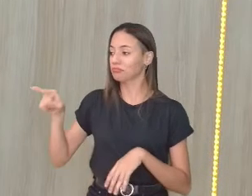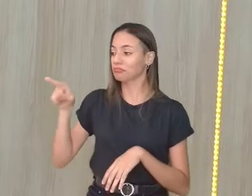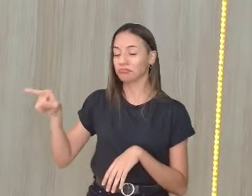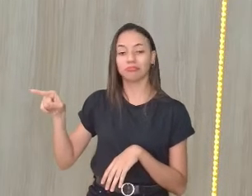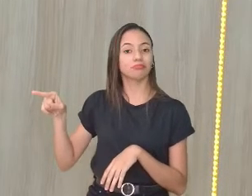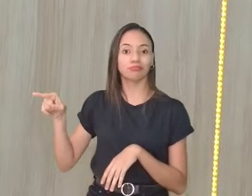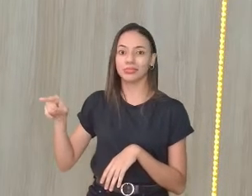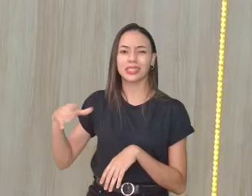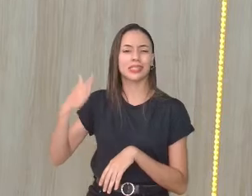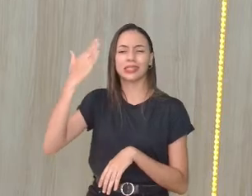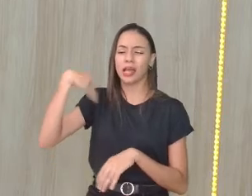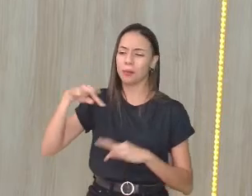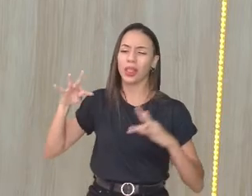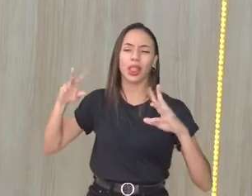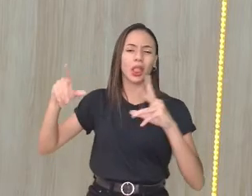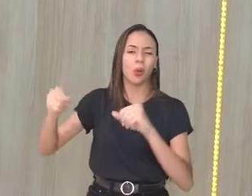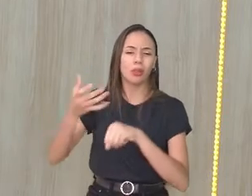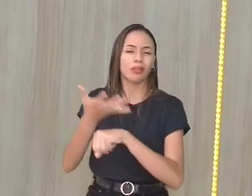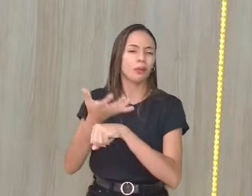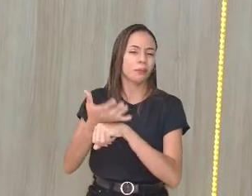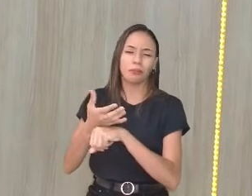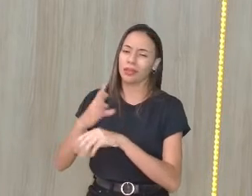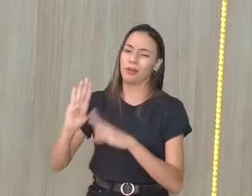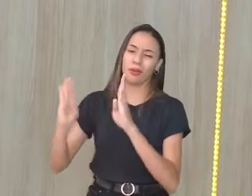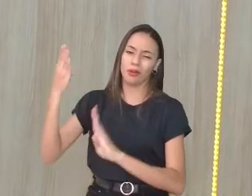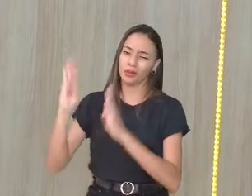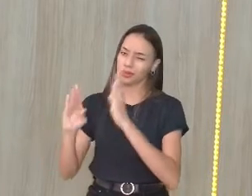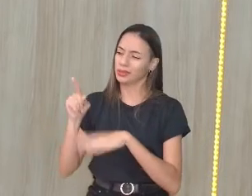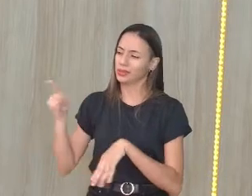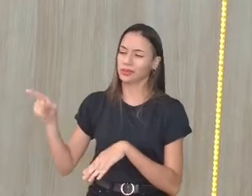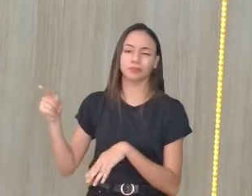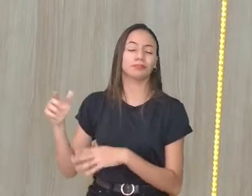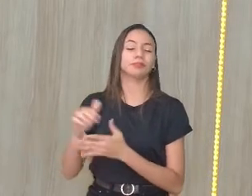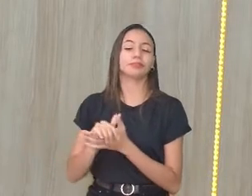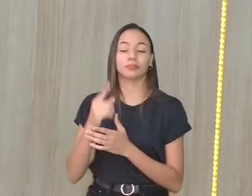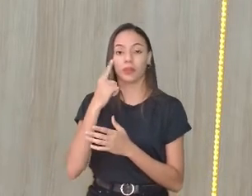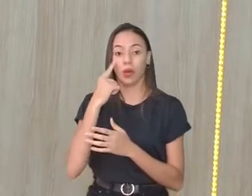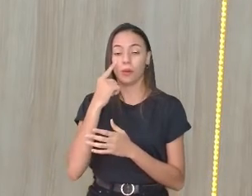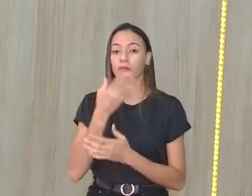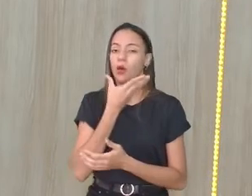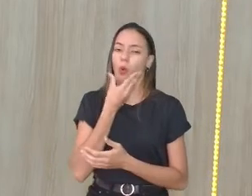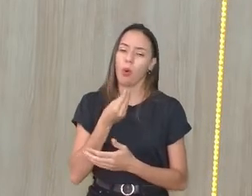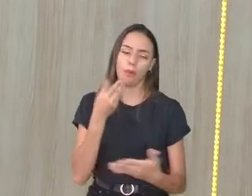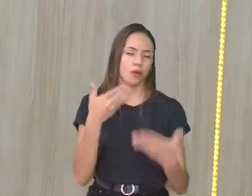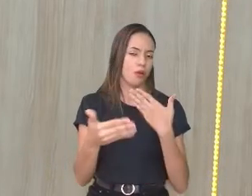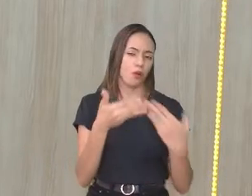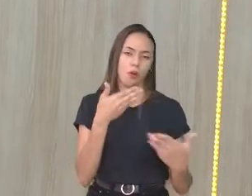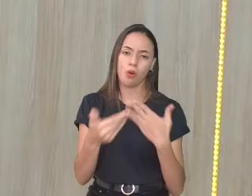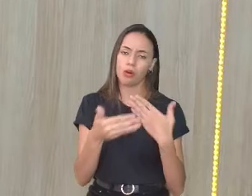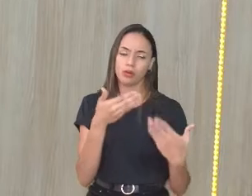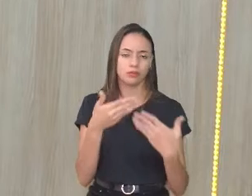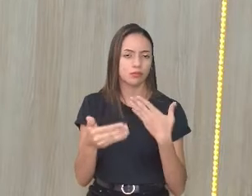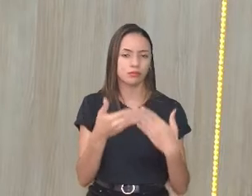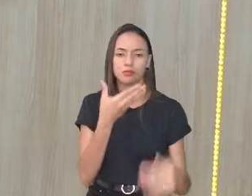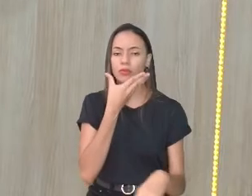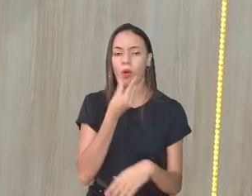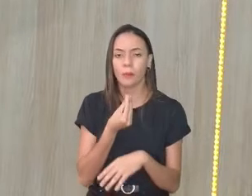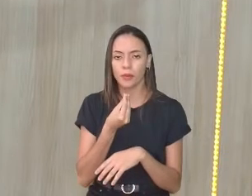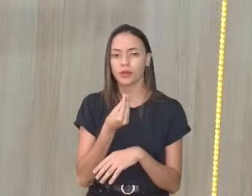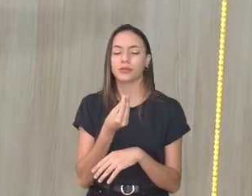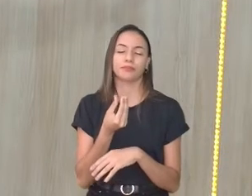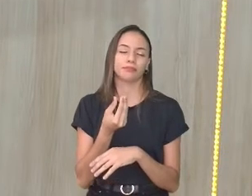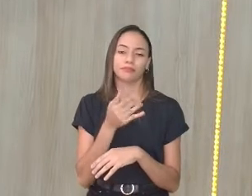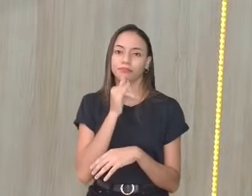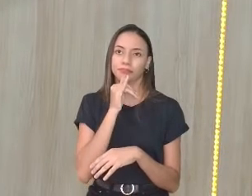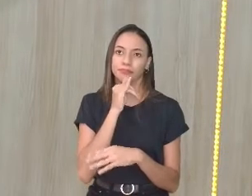aqui biologia, tá né? Vendo? Ela tá demais. E um homem, né, qualquer, um homem que, né, chegasse